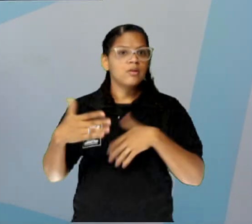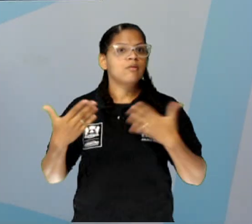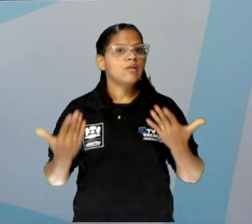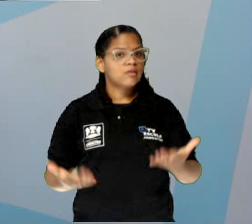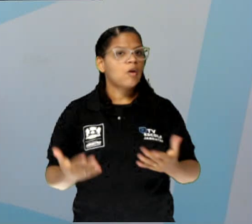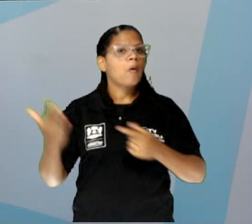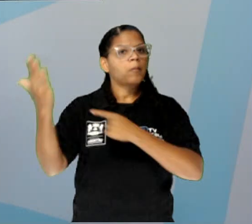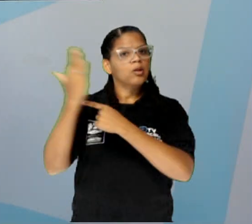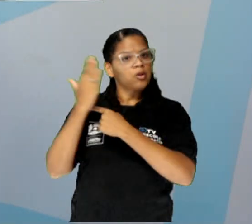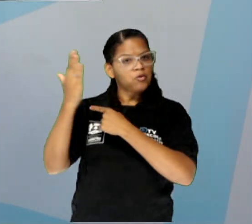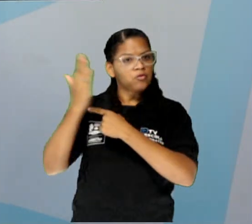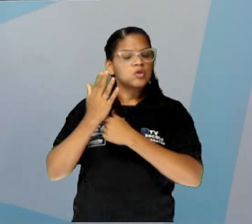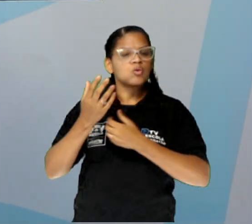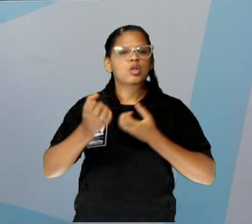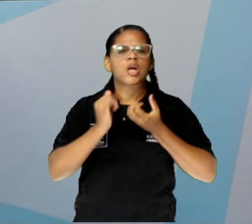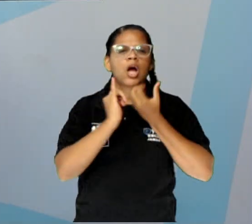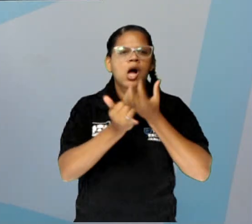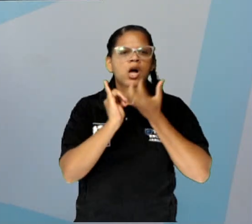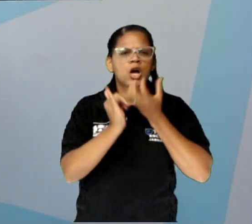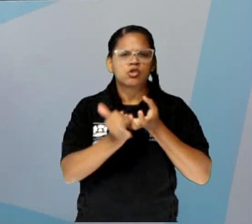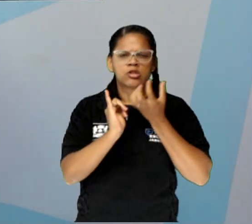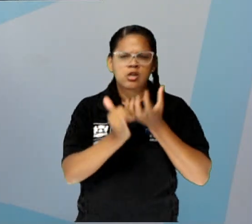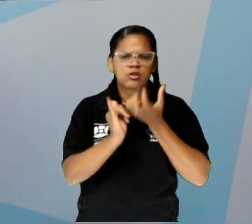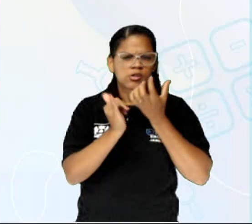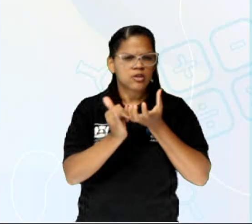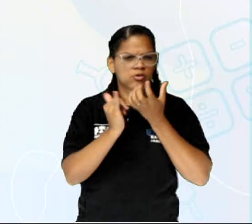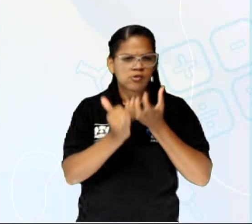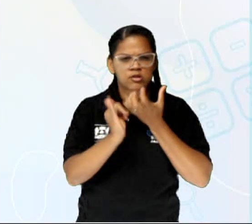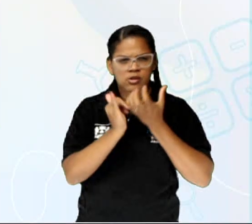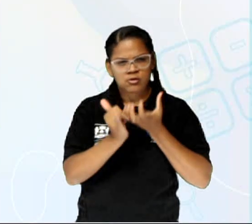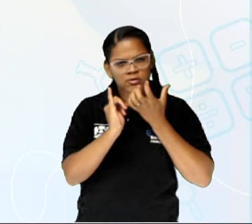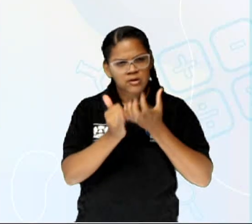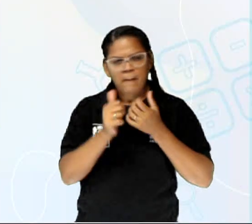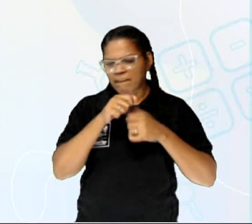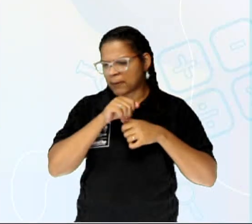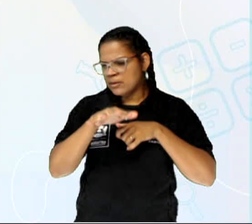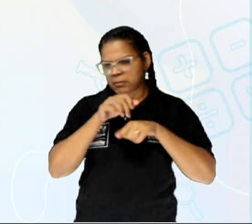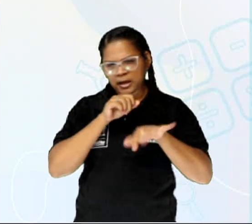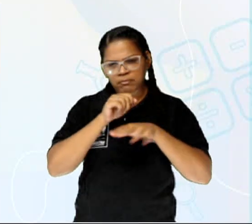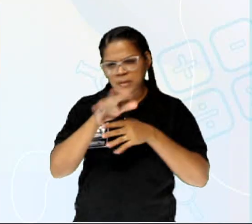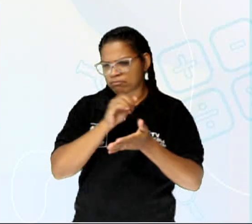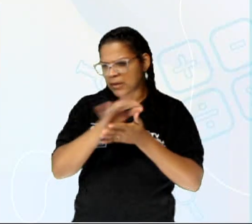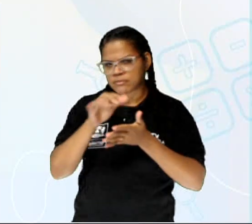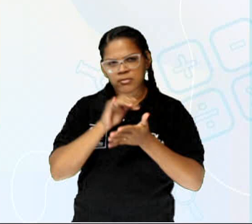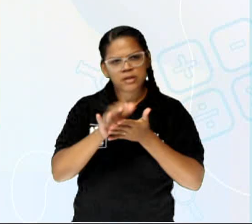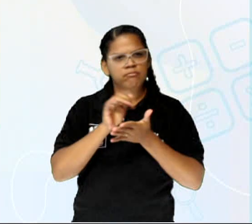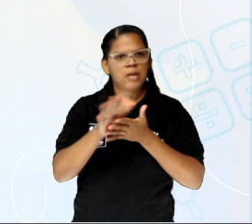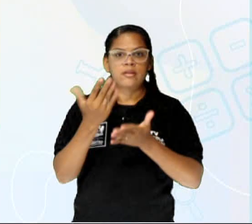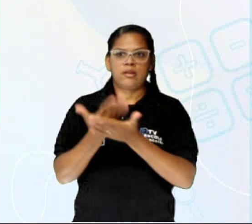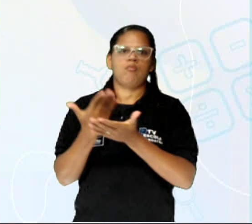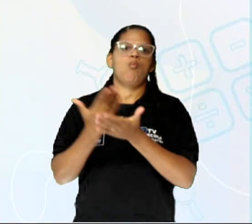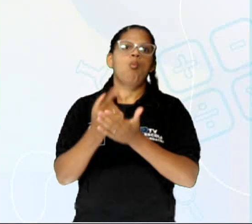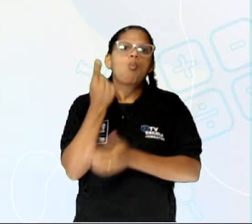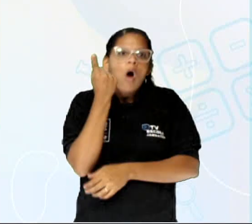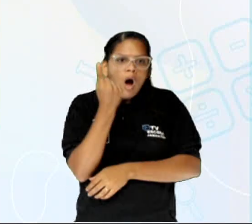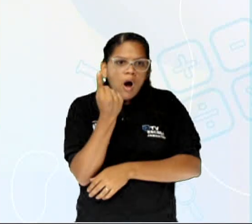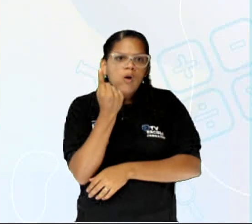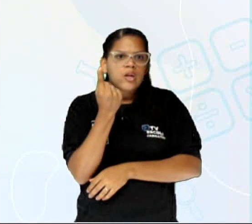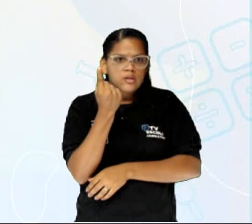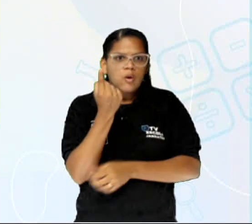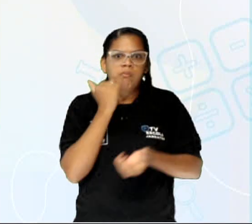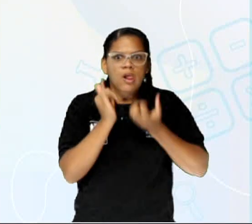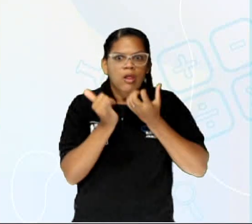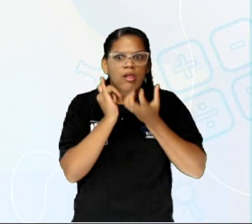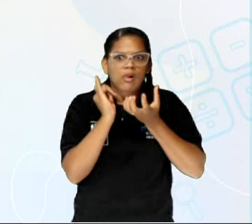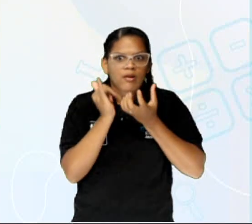calórico. Né? A gente começa a gastar e perder até 600 calorias durante uma aula. Veja que é muito intenso,